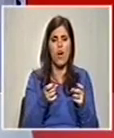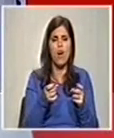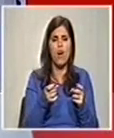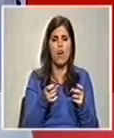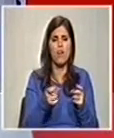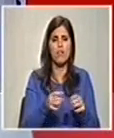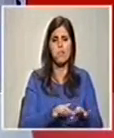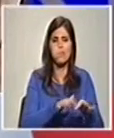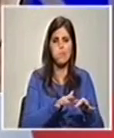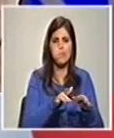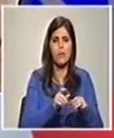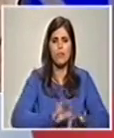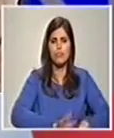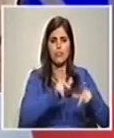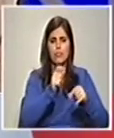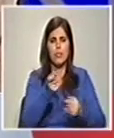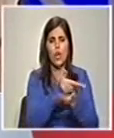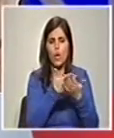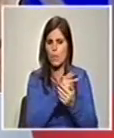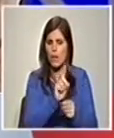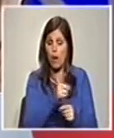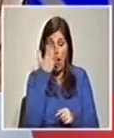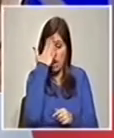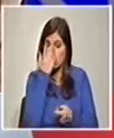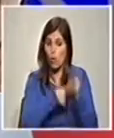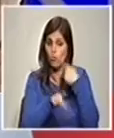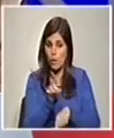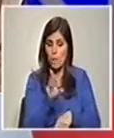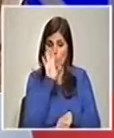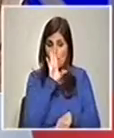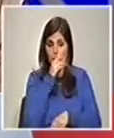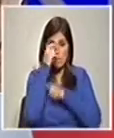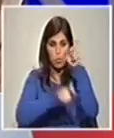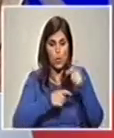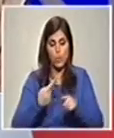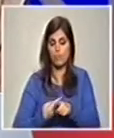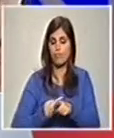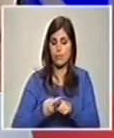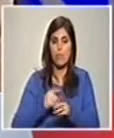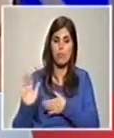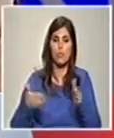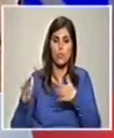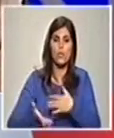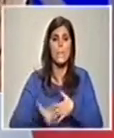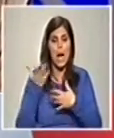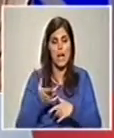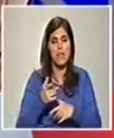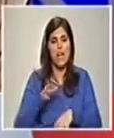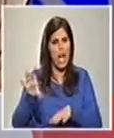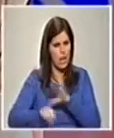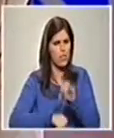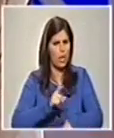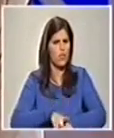económico? Eu acho que não é nada contraproducente, pelo contrário, porque eu acho que se as pessoas estiverem mais motivadas acabam por produzir mais e arranjam sempre tempo para fazer mais qualquer